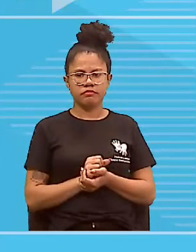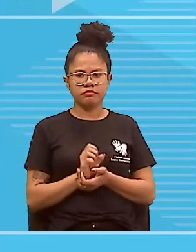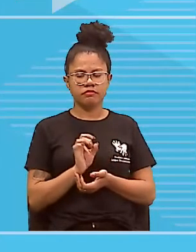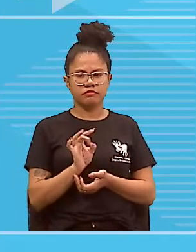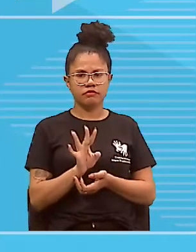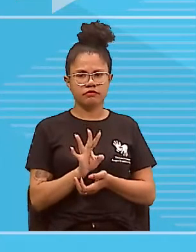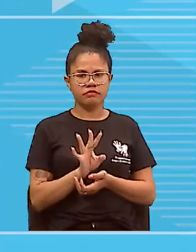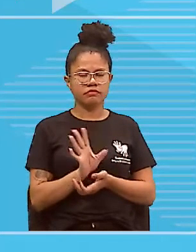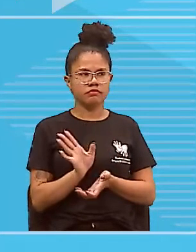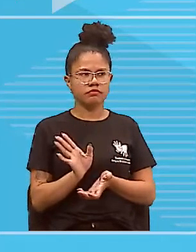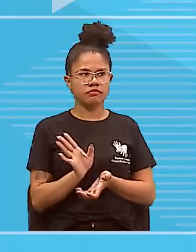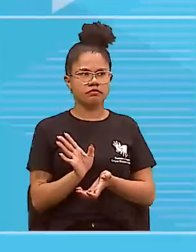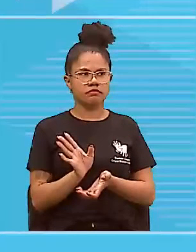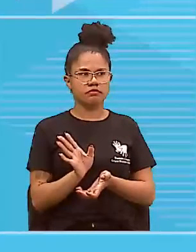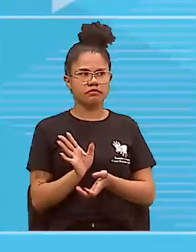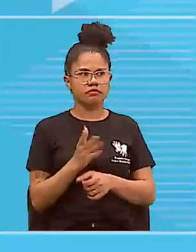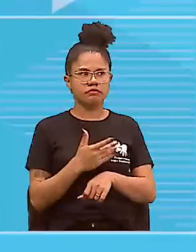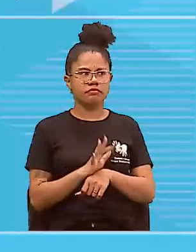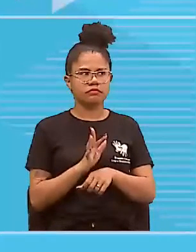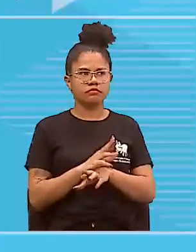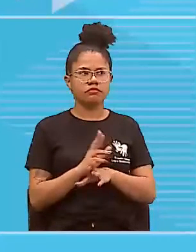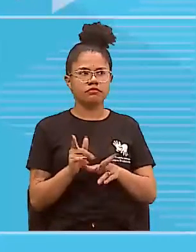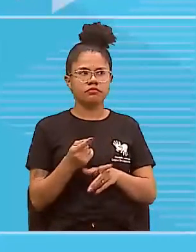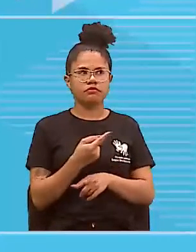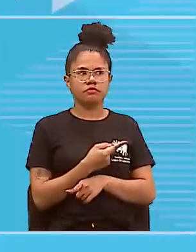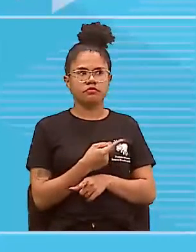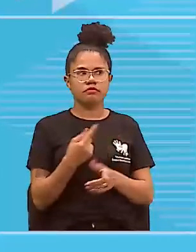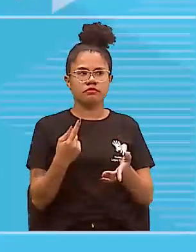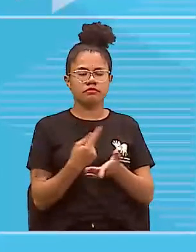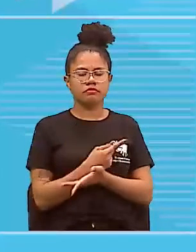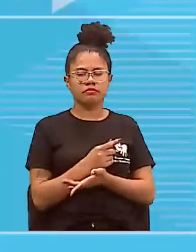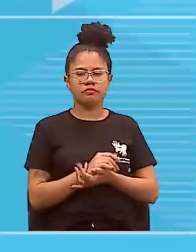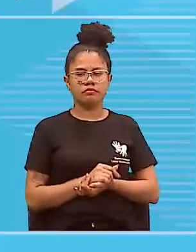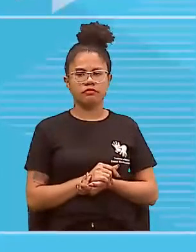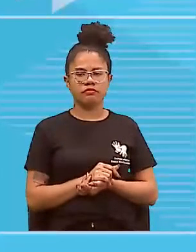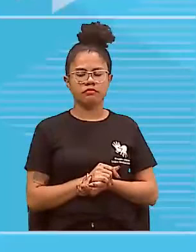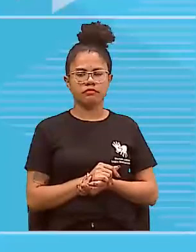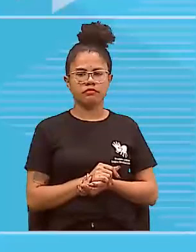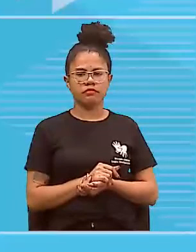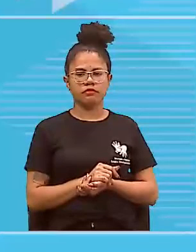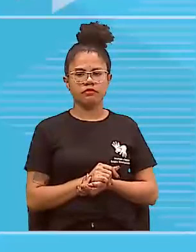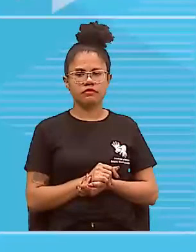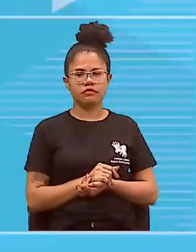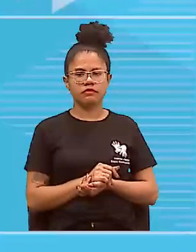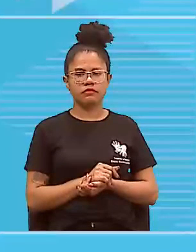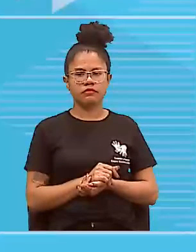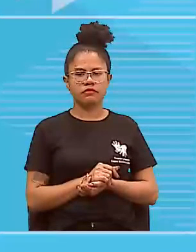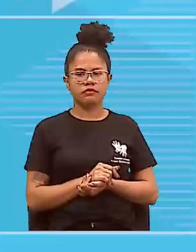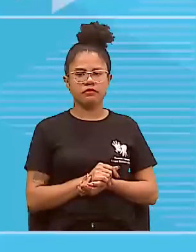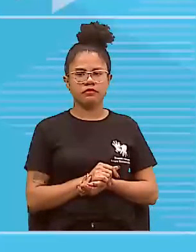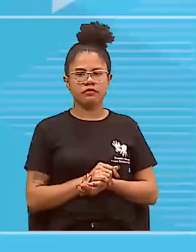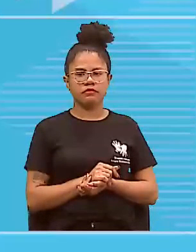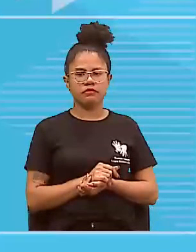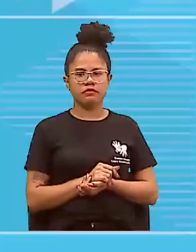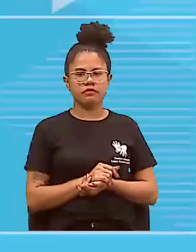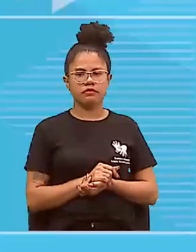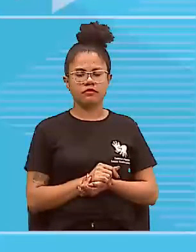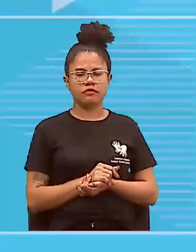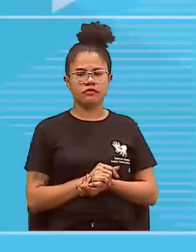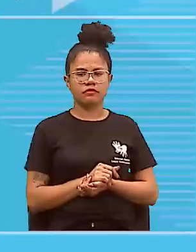comportamentos diferentes olha só o que que vai acontecer a luz solar